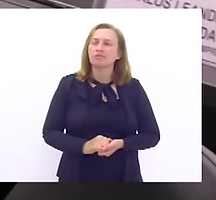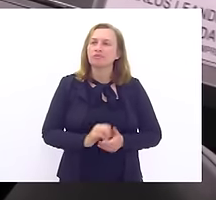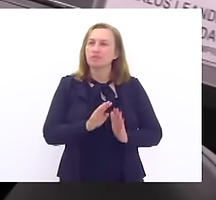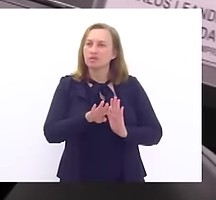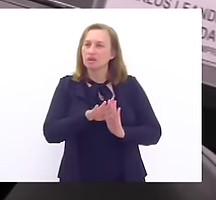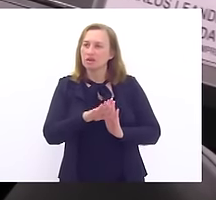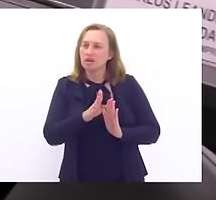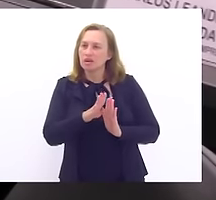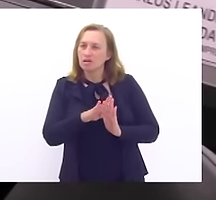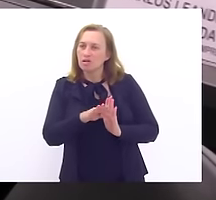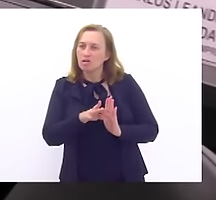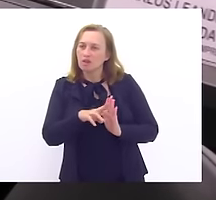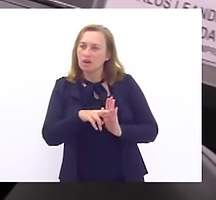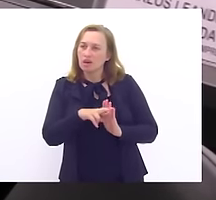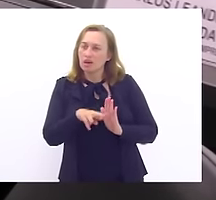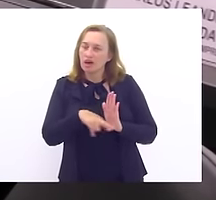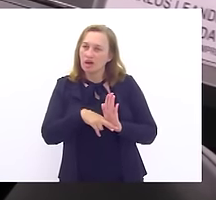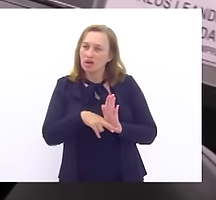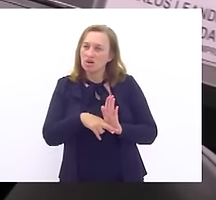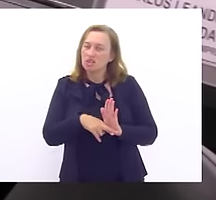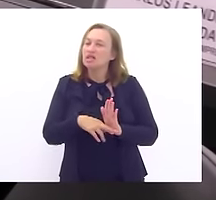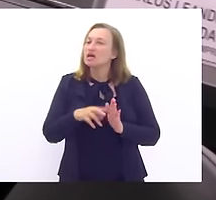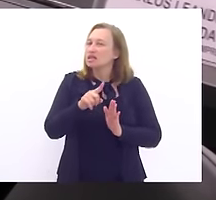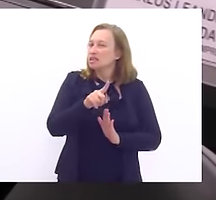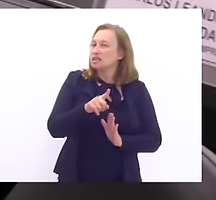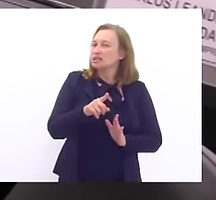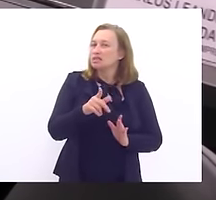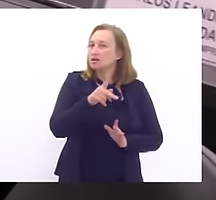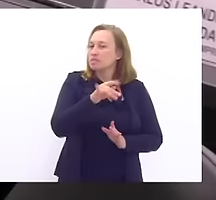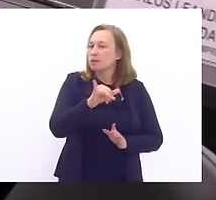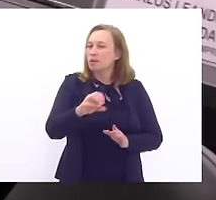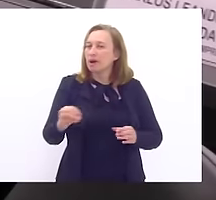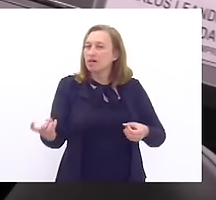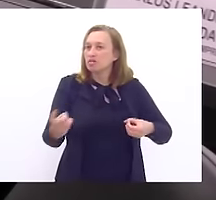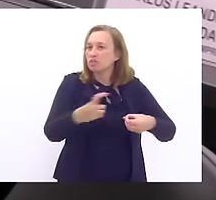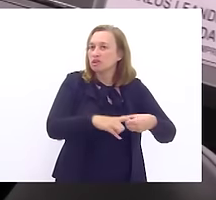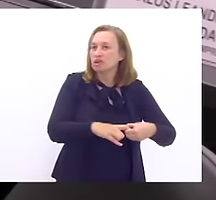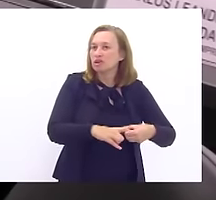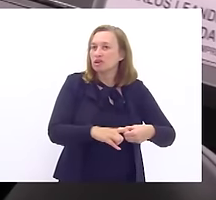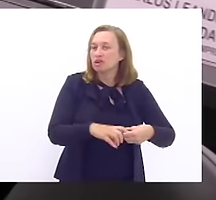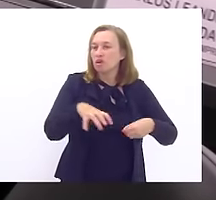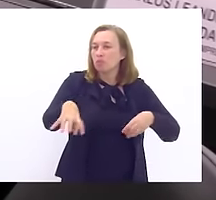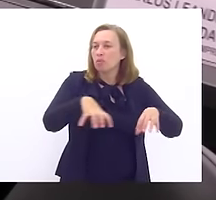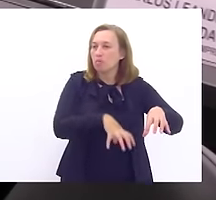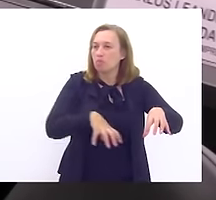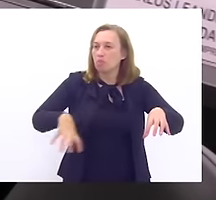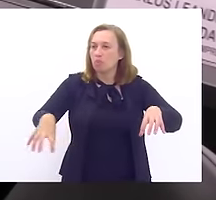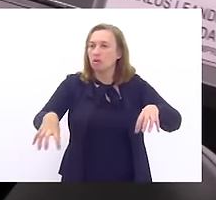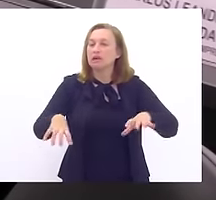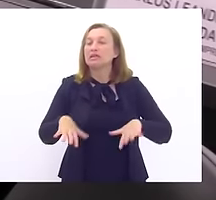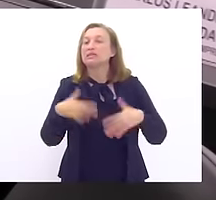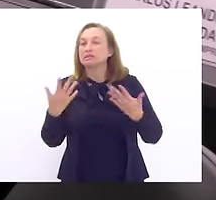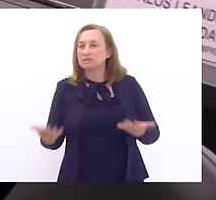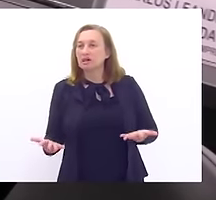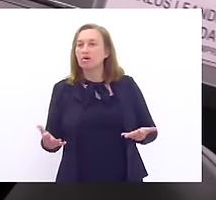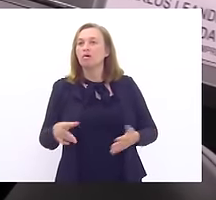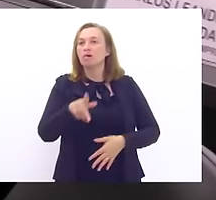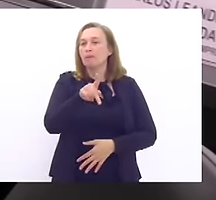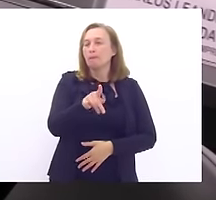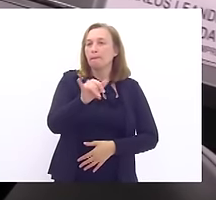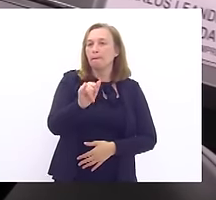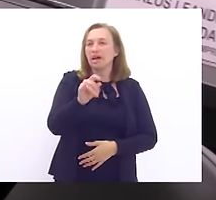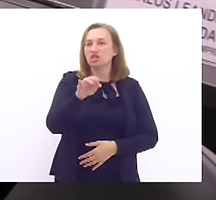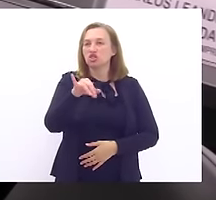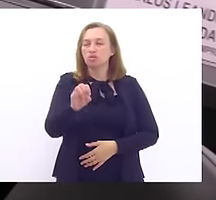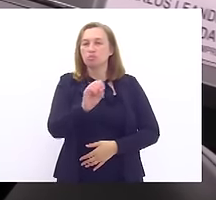e esse normalmente esses Pátio conveniados eles são por região então é o pátio por